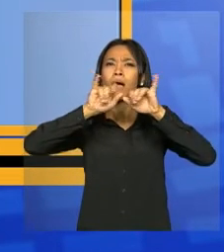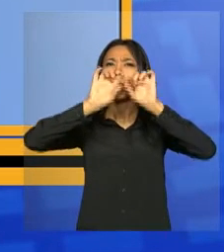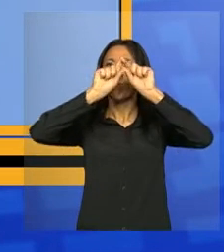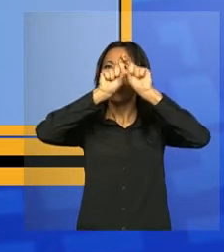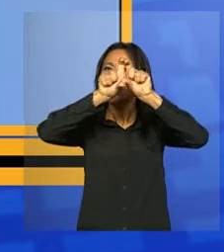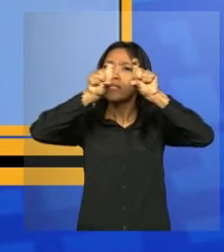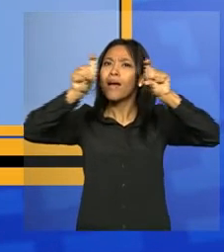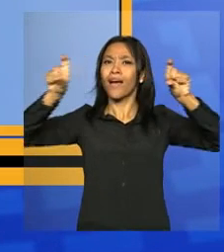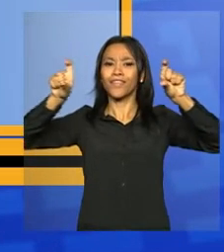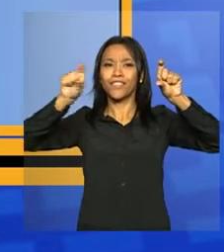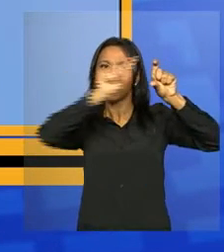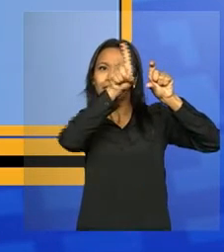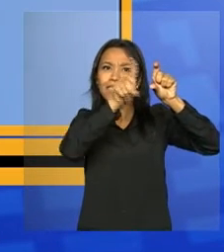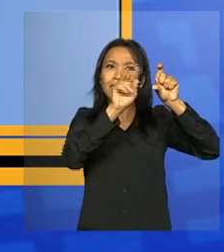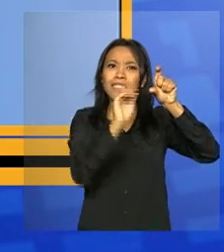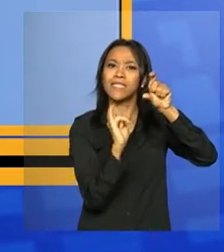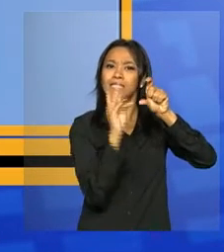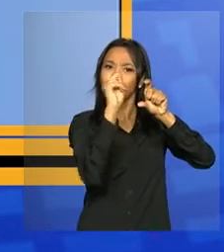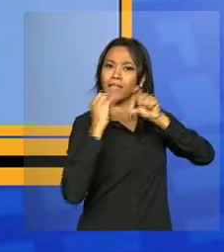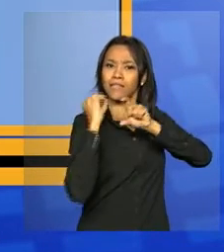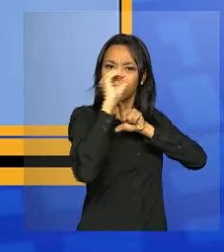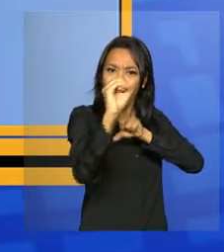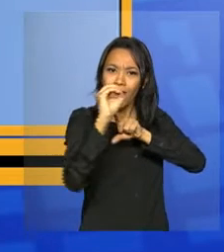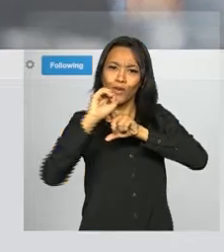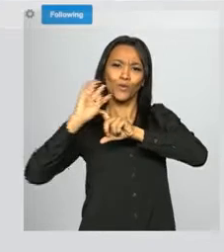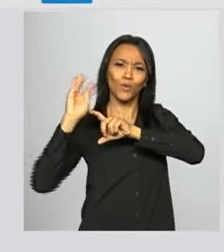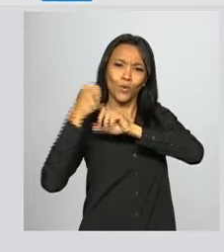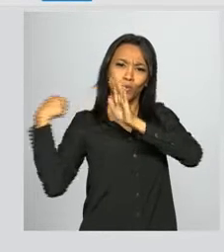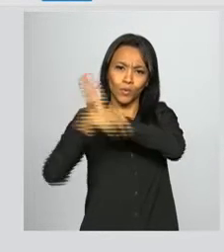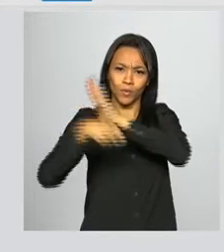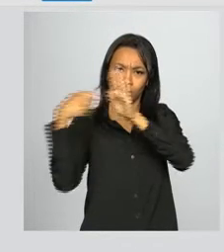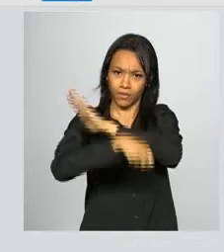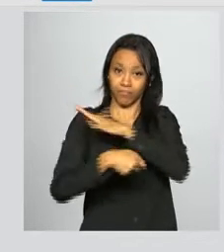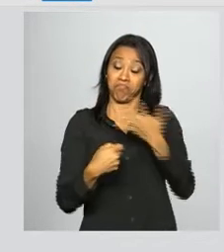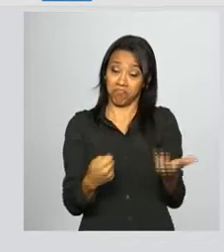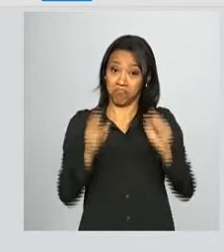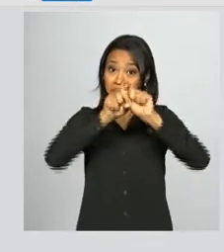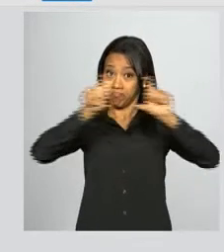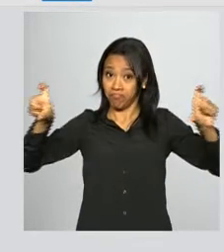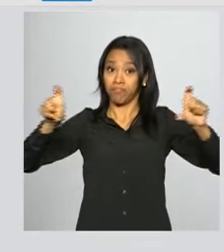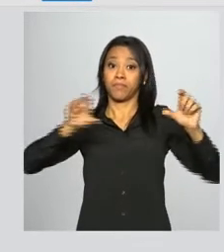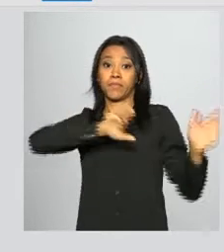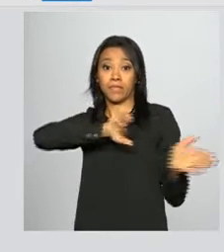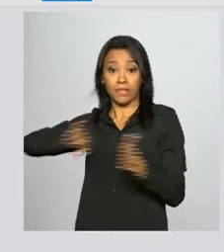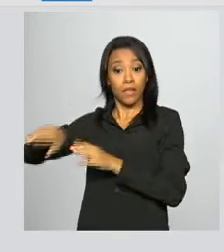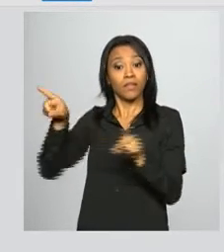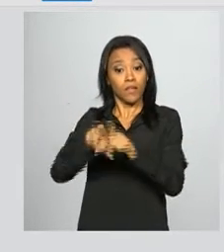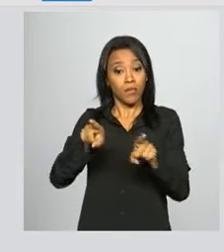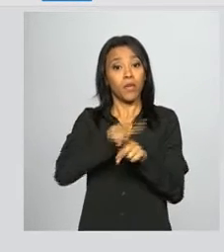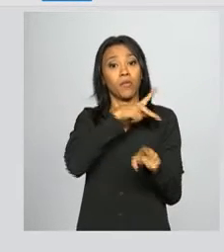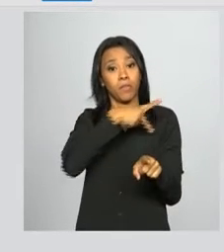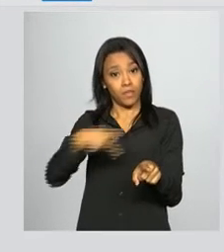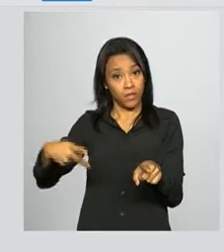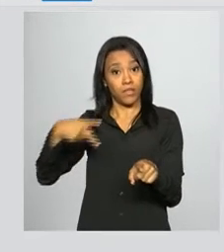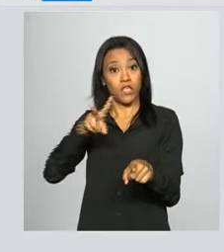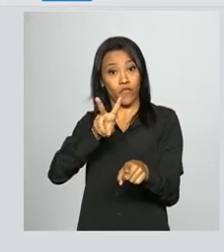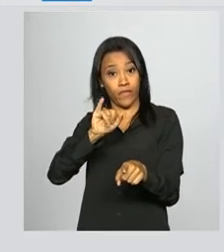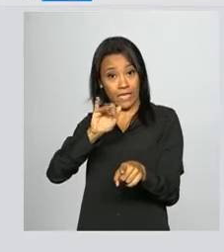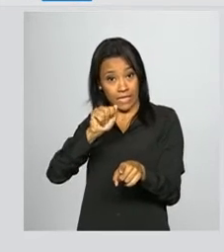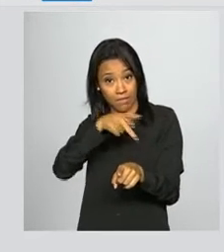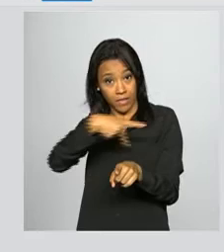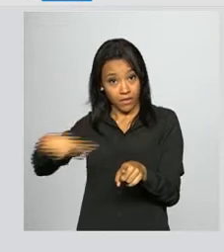mensagens de casa 0 e todos contra o aedes e o vice presidente michel temer também participou do dia nacional de